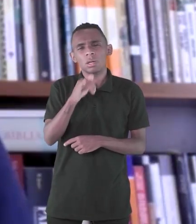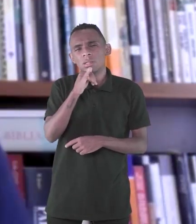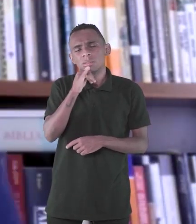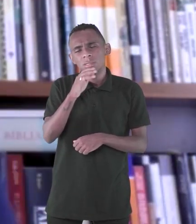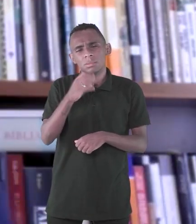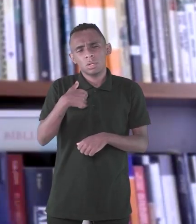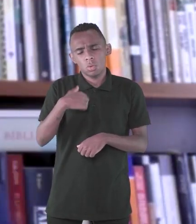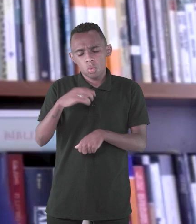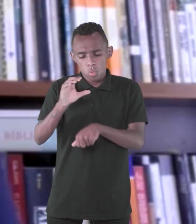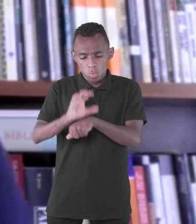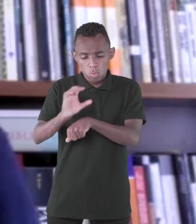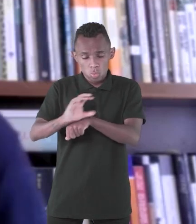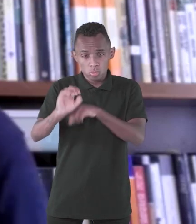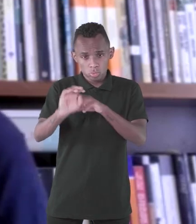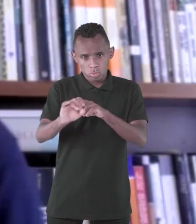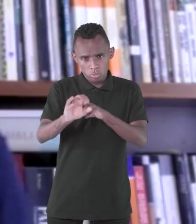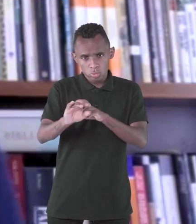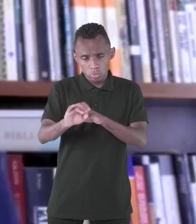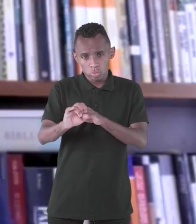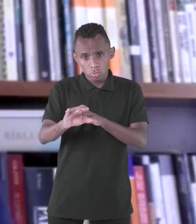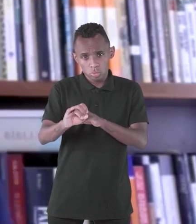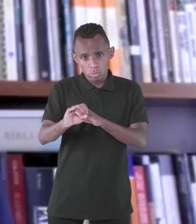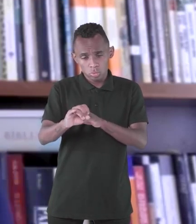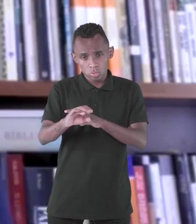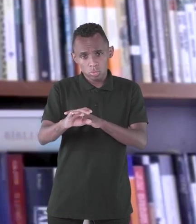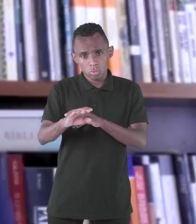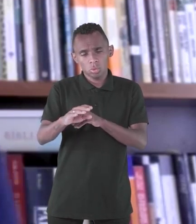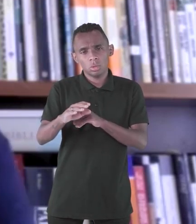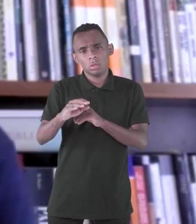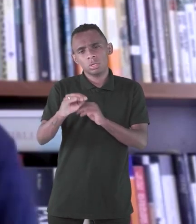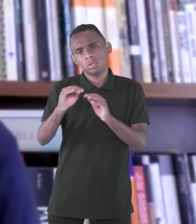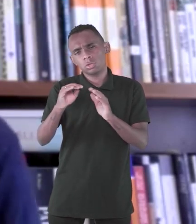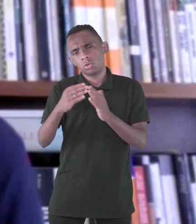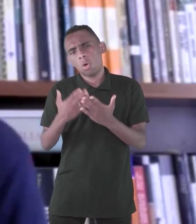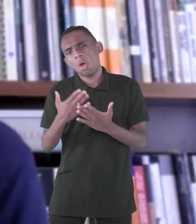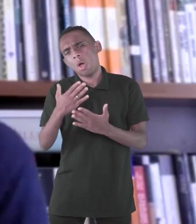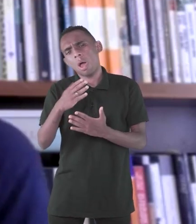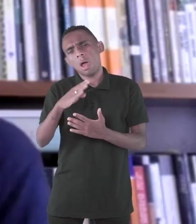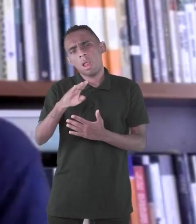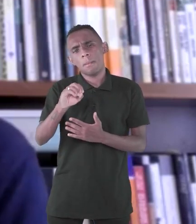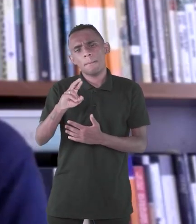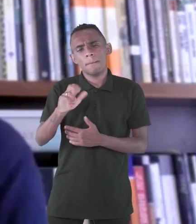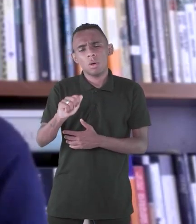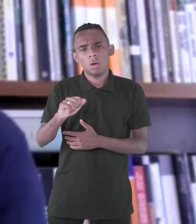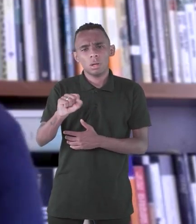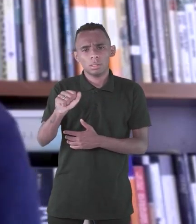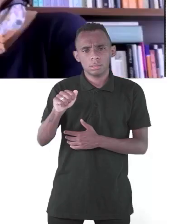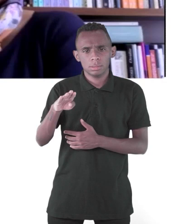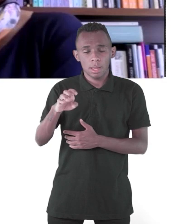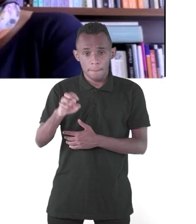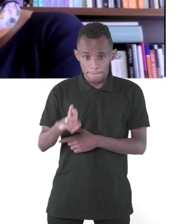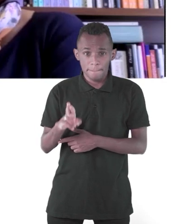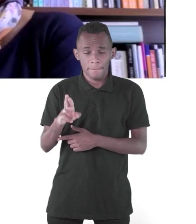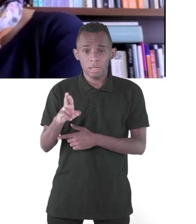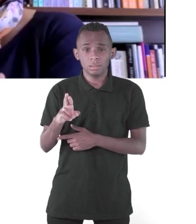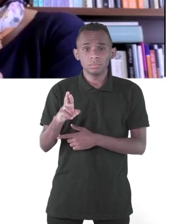um curso na escola do Marcelo Rubens Paiva, no Bora Saber. No Bora Saber, eu sei, eu vi tudo. Que é uma delícia de escola, adorei fazer